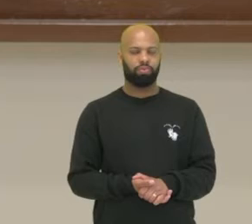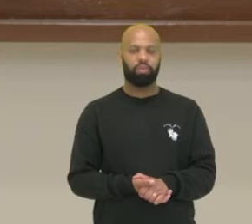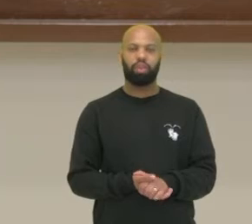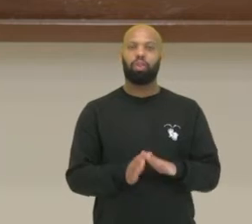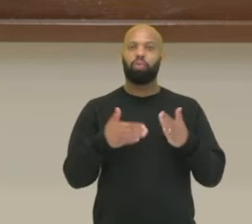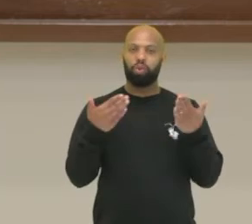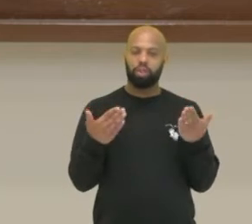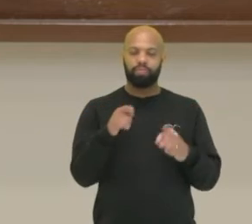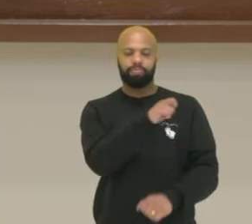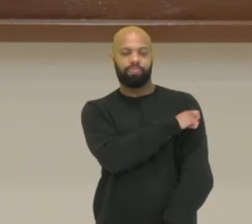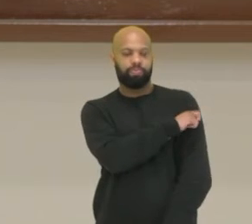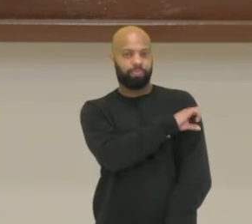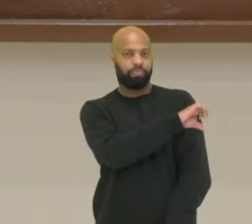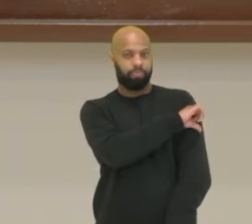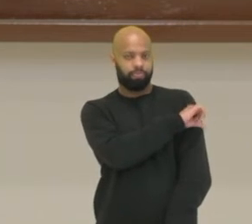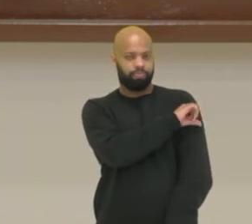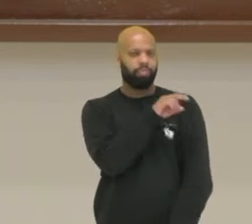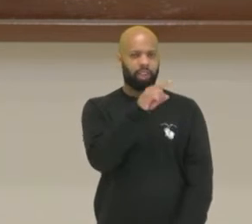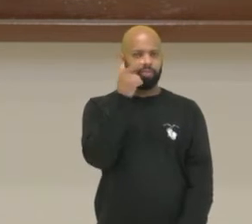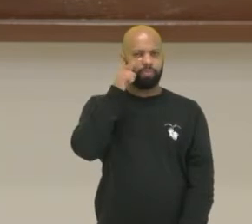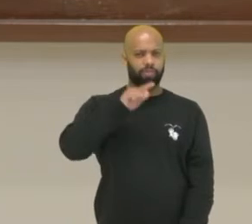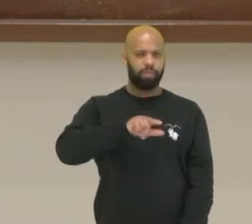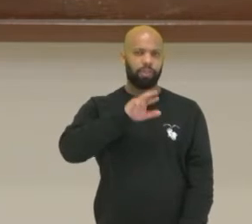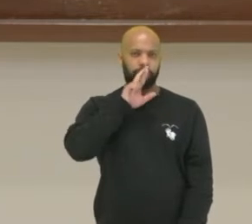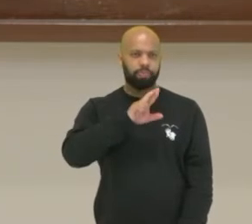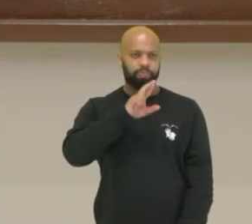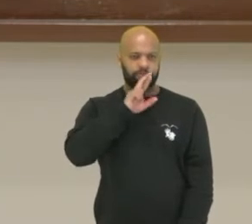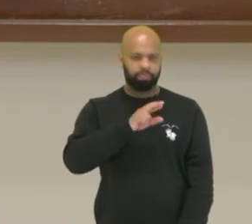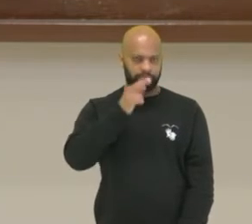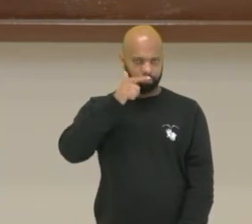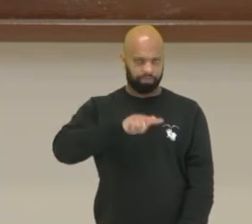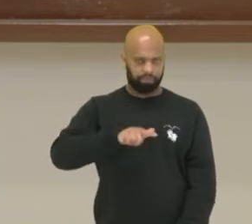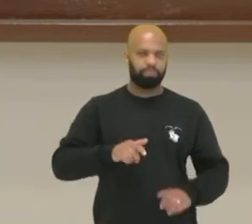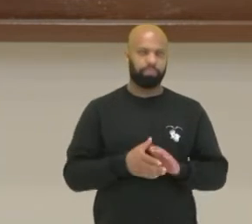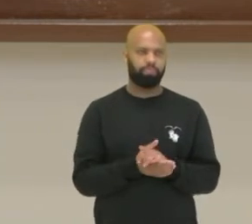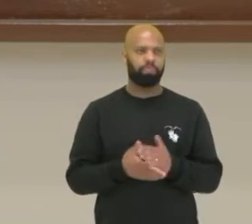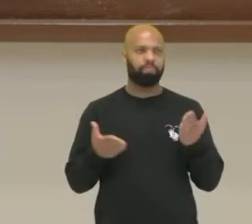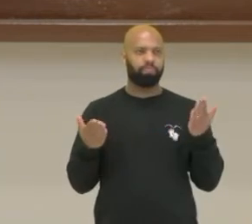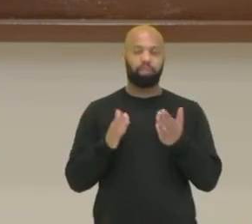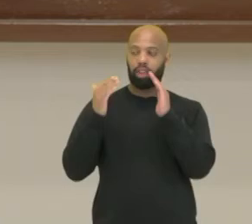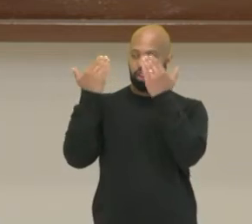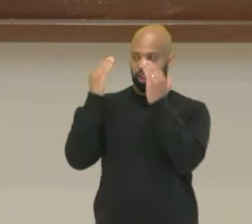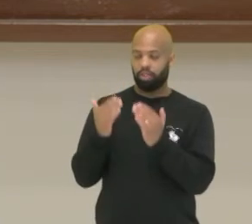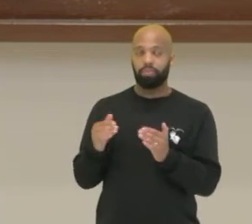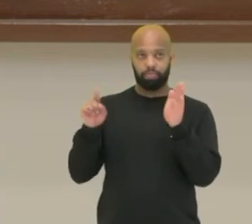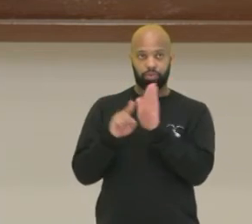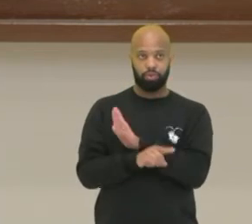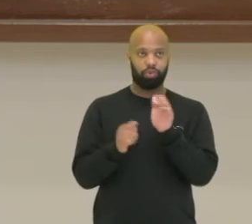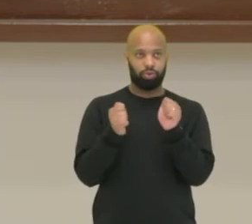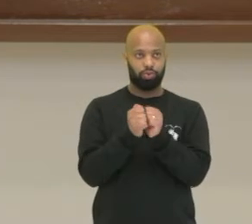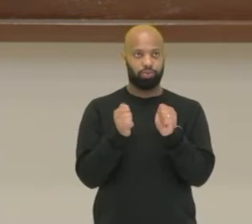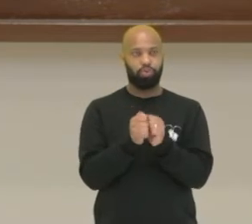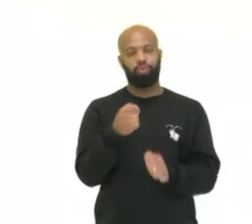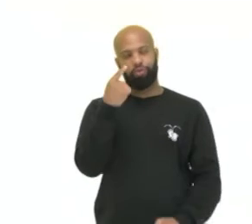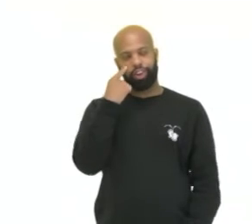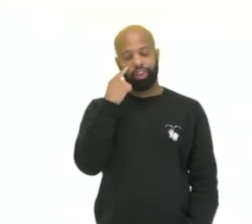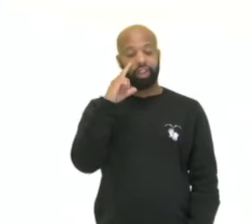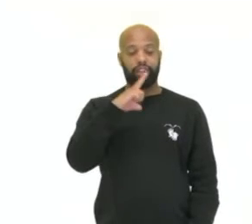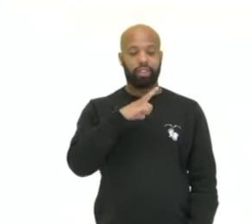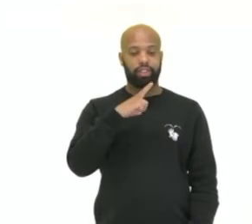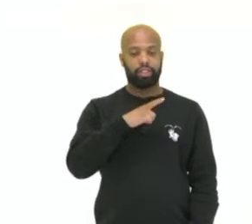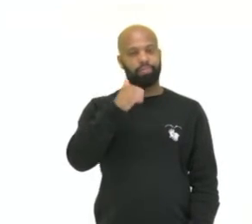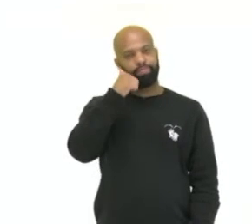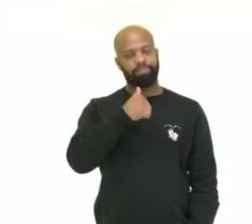E aí, alunos do 9º ano, conseguiram encontrar essa resposta? Vamos analisar a pergunta juntos? Vamos lá.